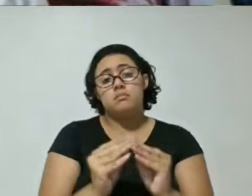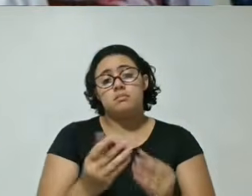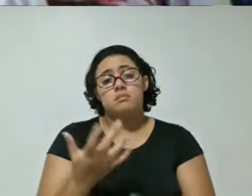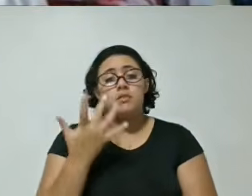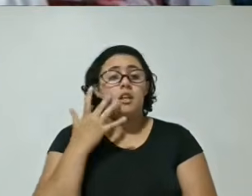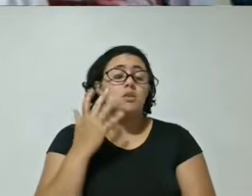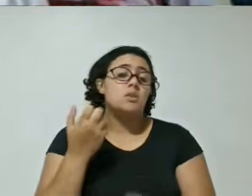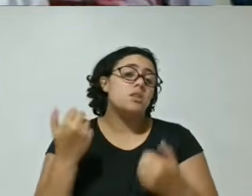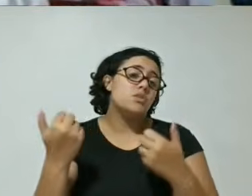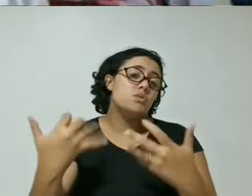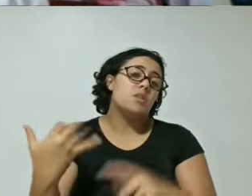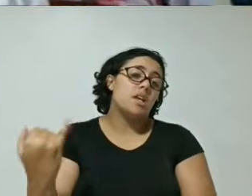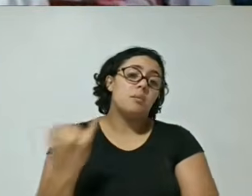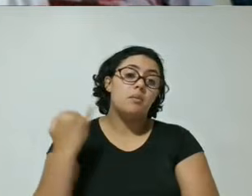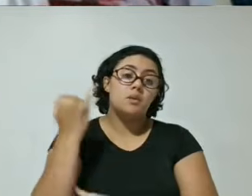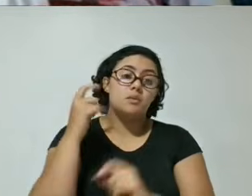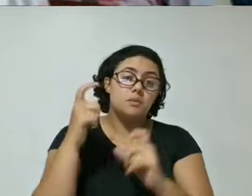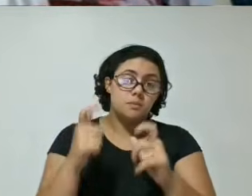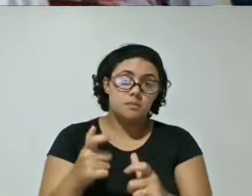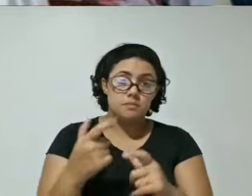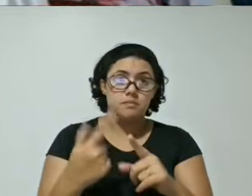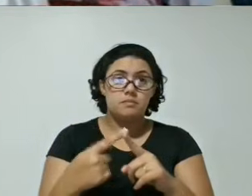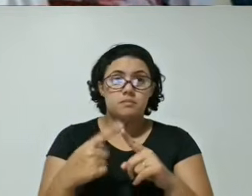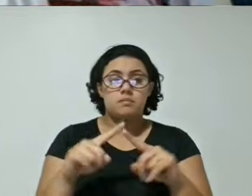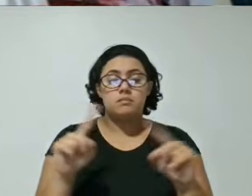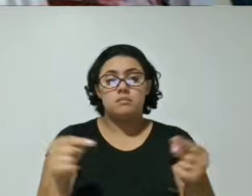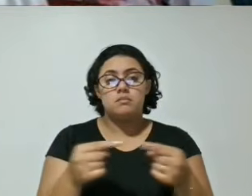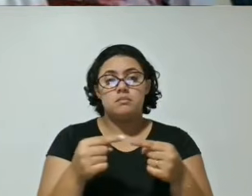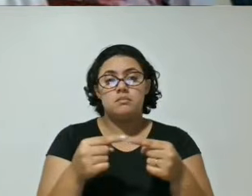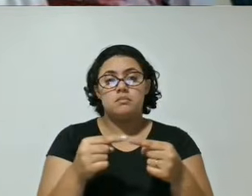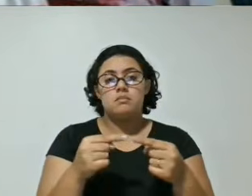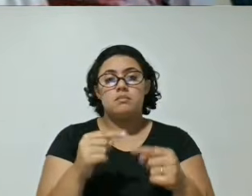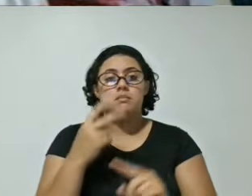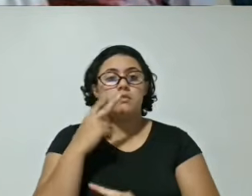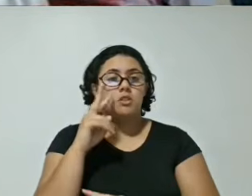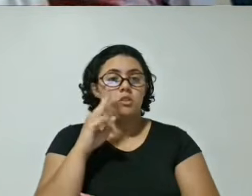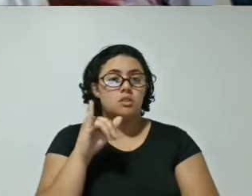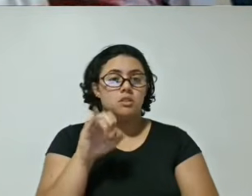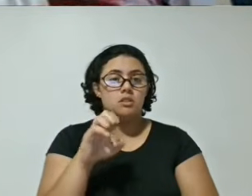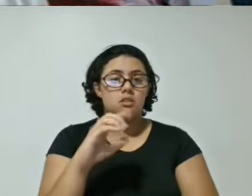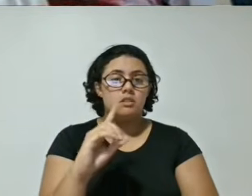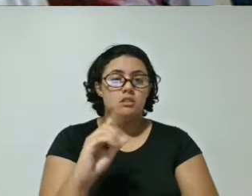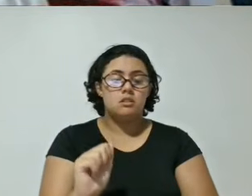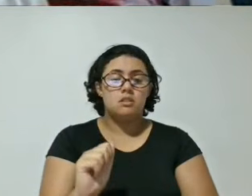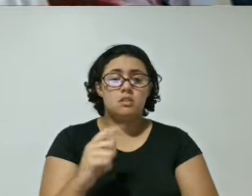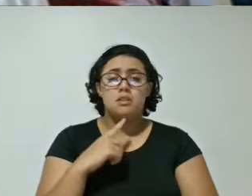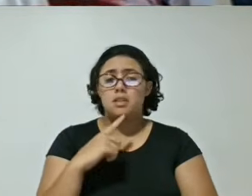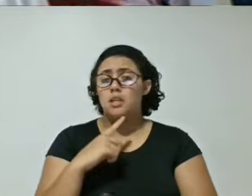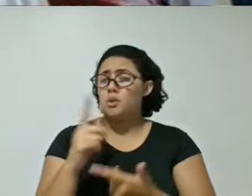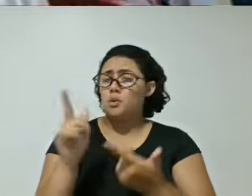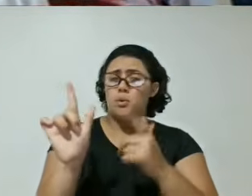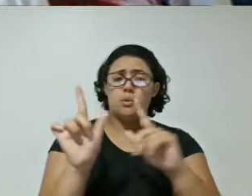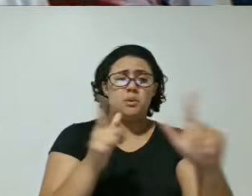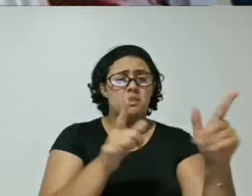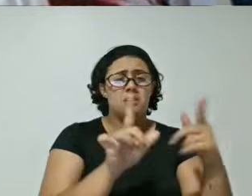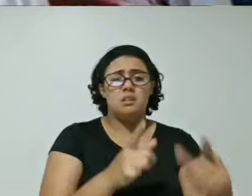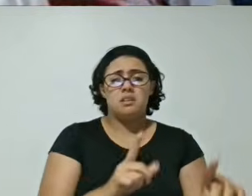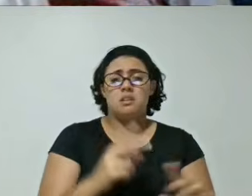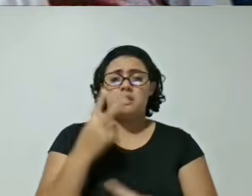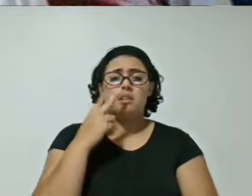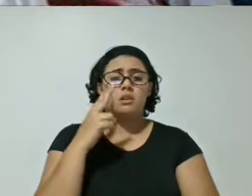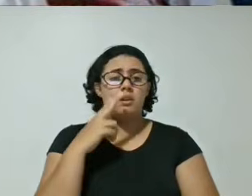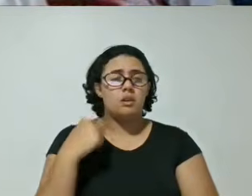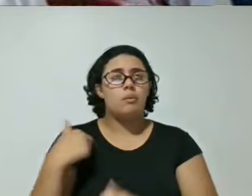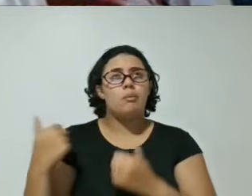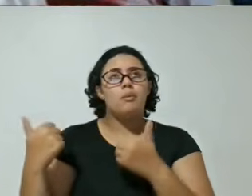muito a importância desse lugar, porque assim como tem a história da Ieda Carvalho, tem várias outras histórias que se eu ficasse aqui contando o dia inteiro, a gente talvez precisaria